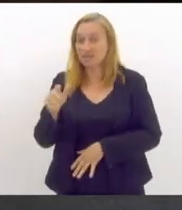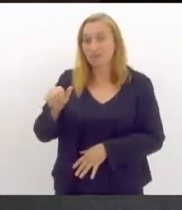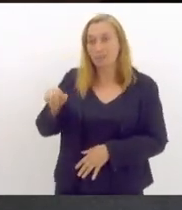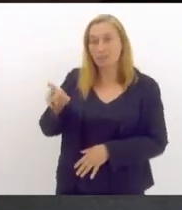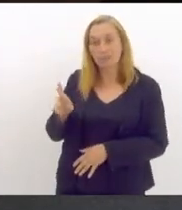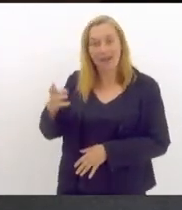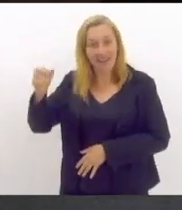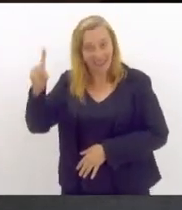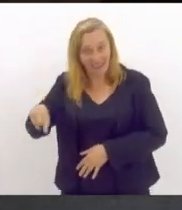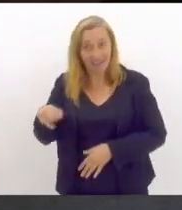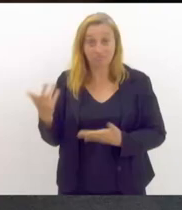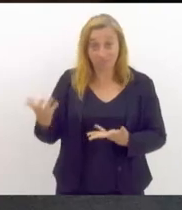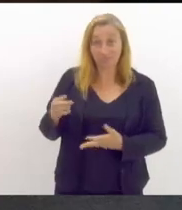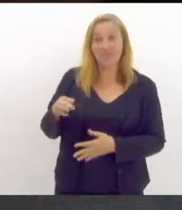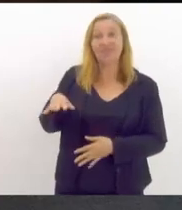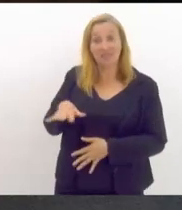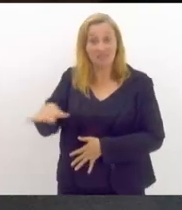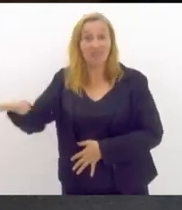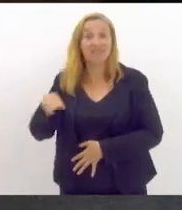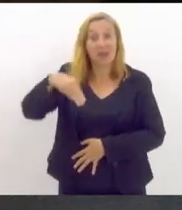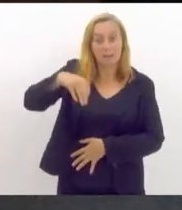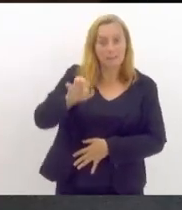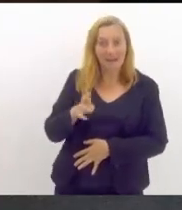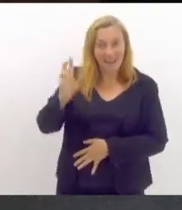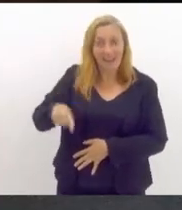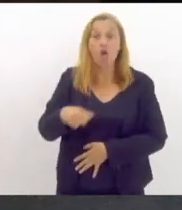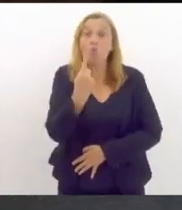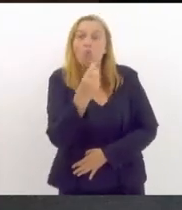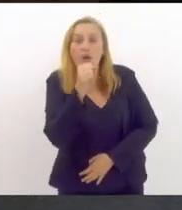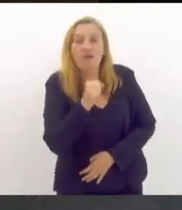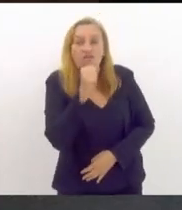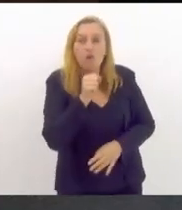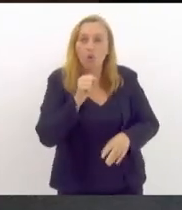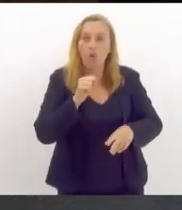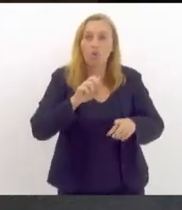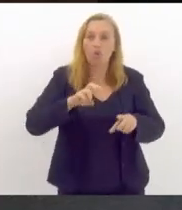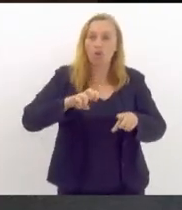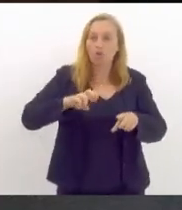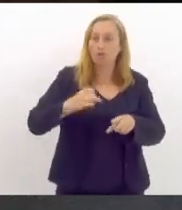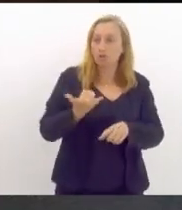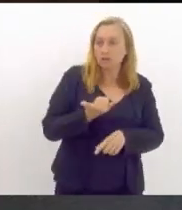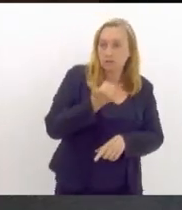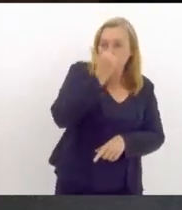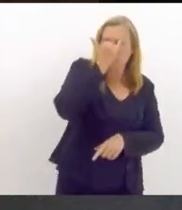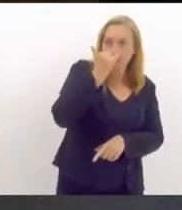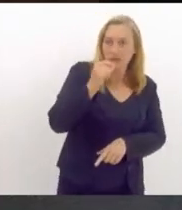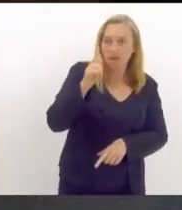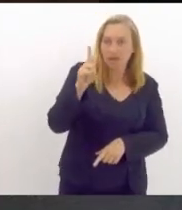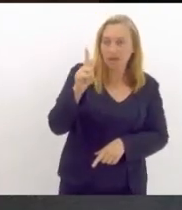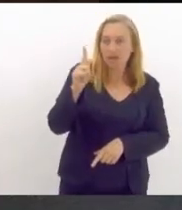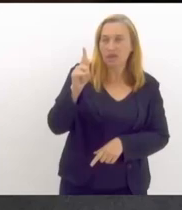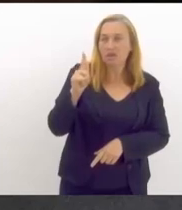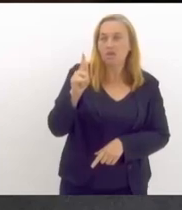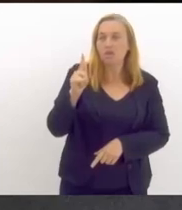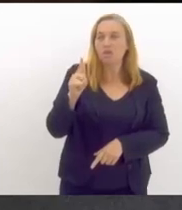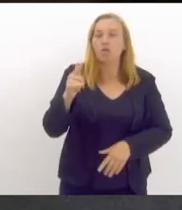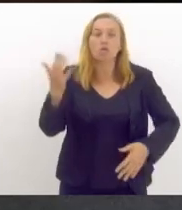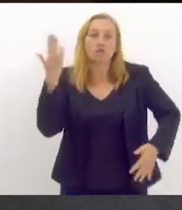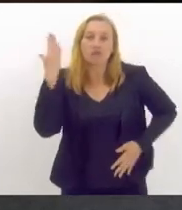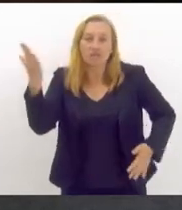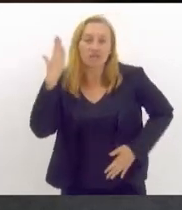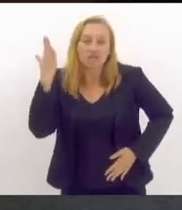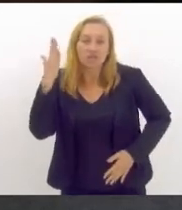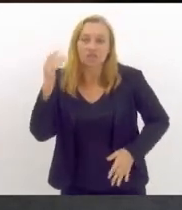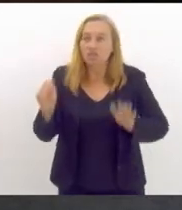E aí na Favela da Maré um avô foi atropelado por um ganso Marginal um traficante de